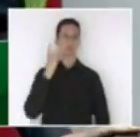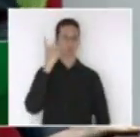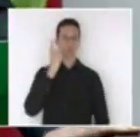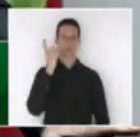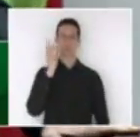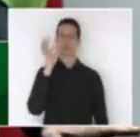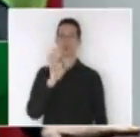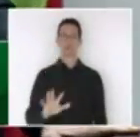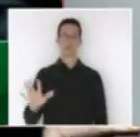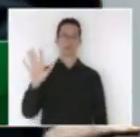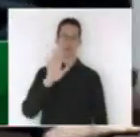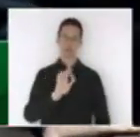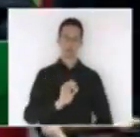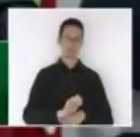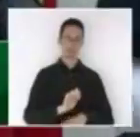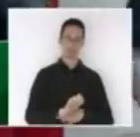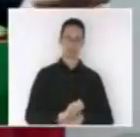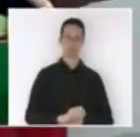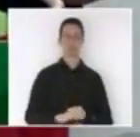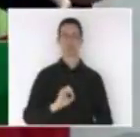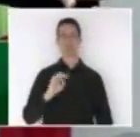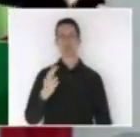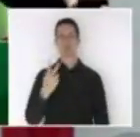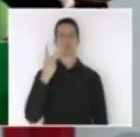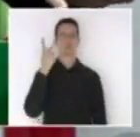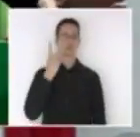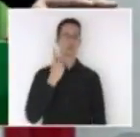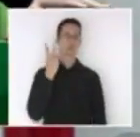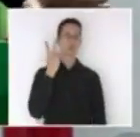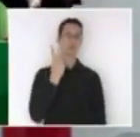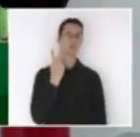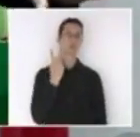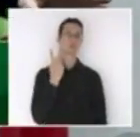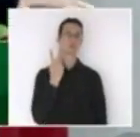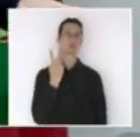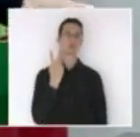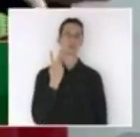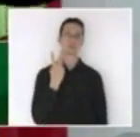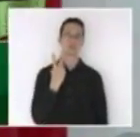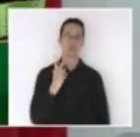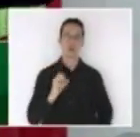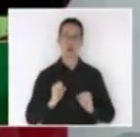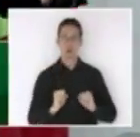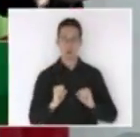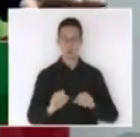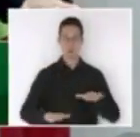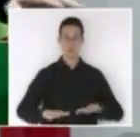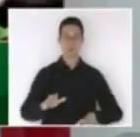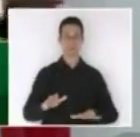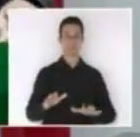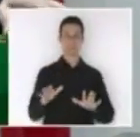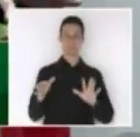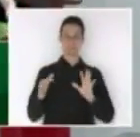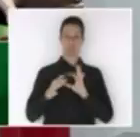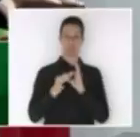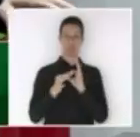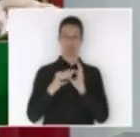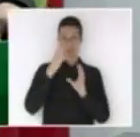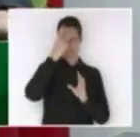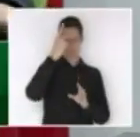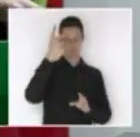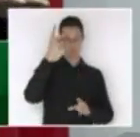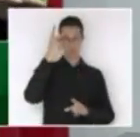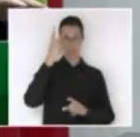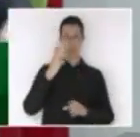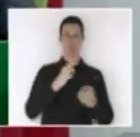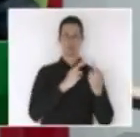vereador, pode se enraigar em nome de pessoas conhecidas e comprometidas, pode